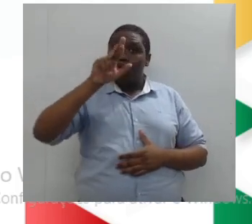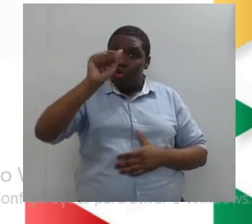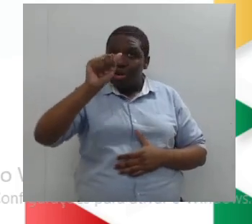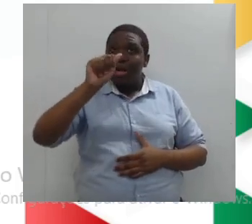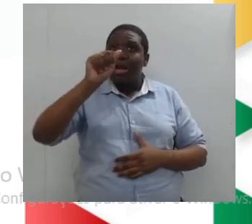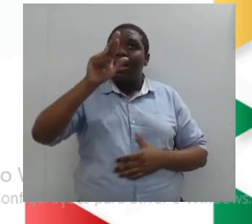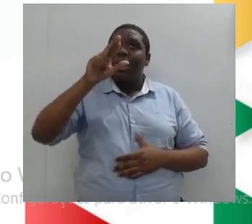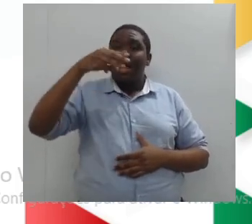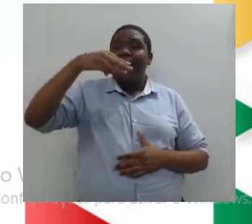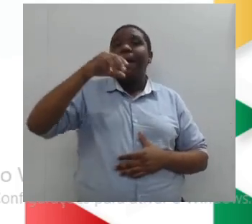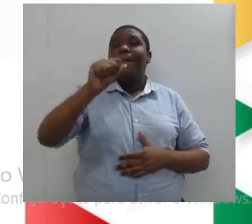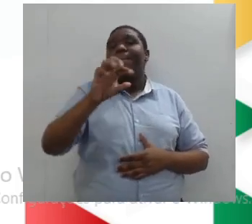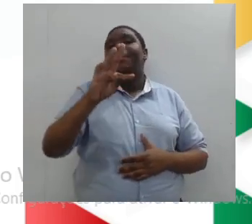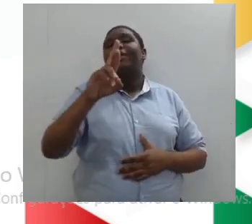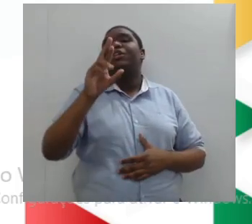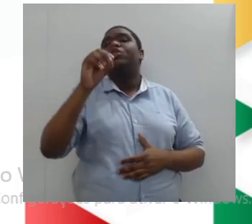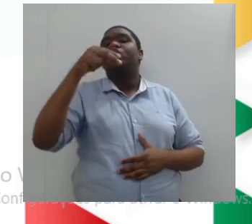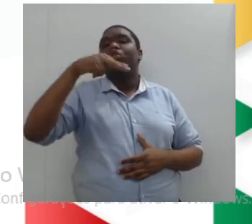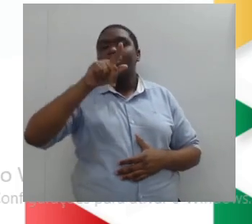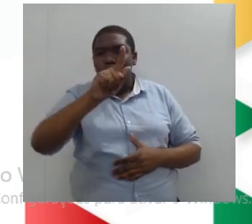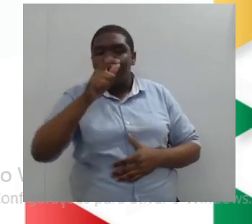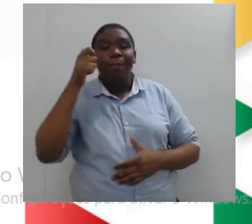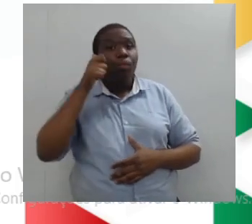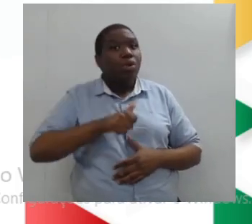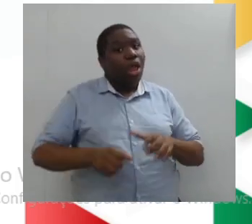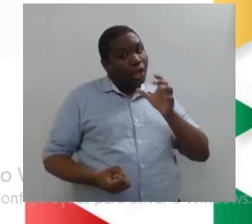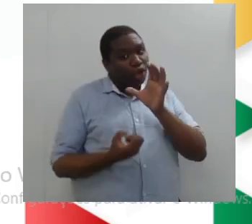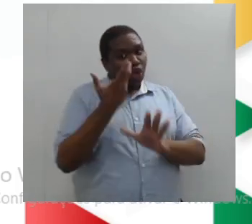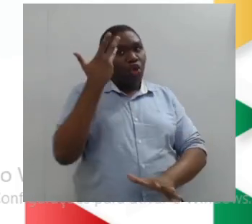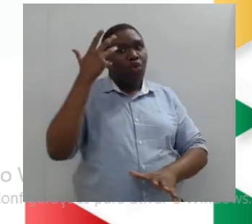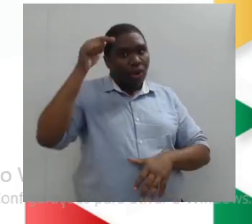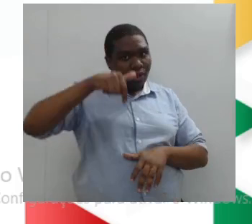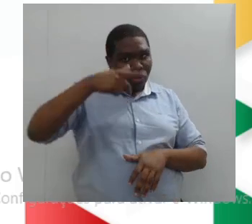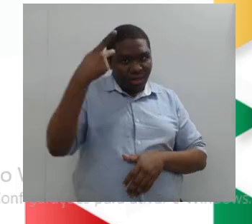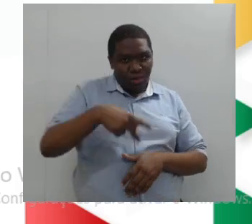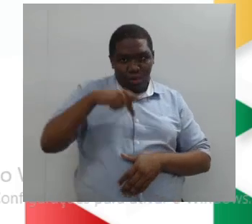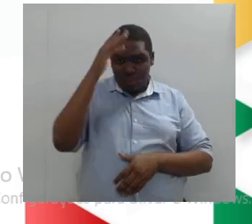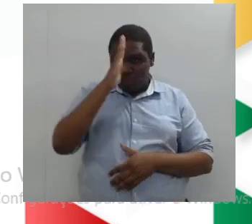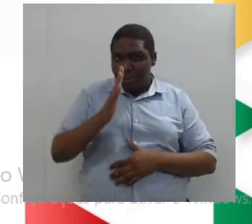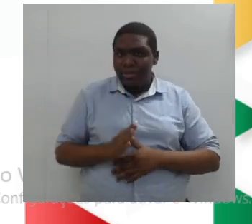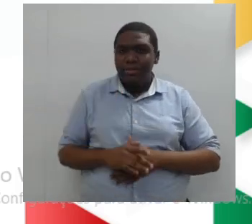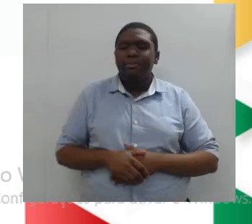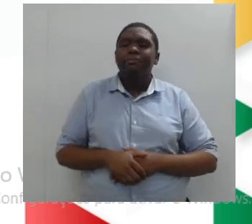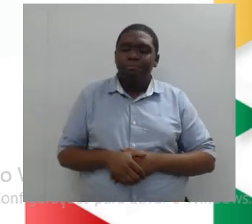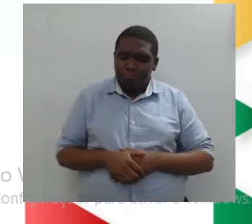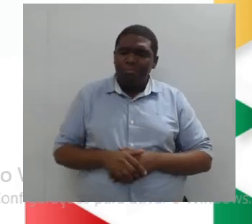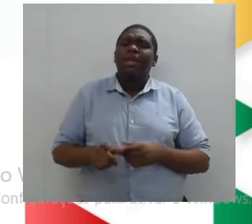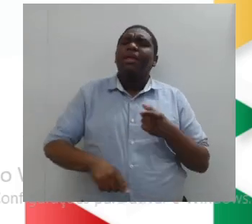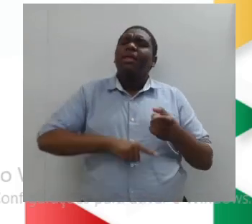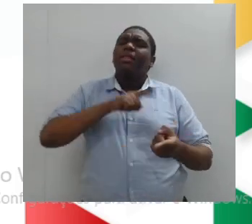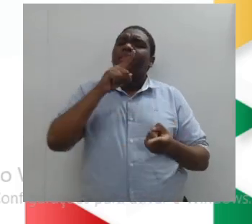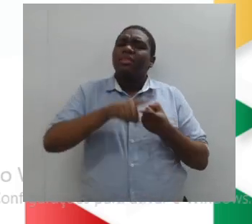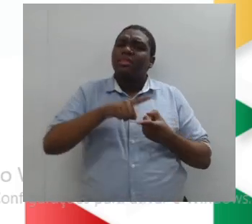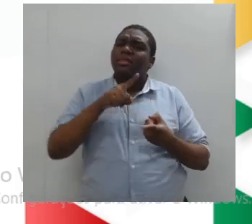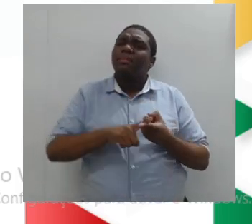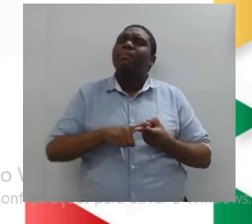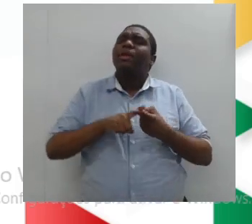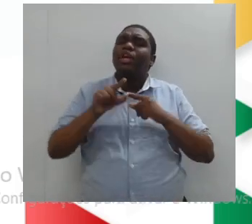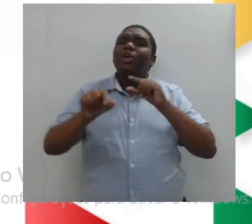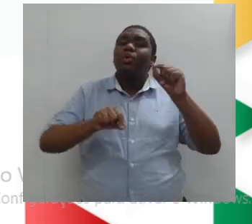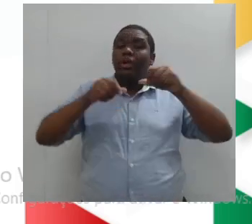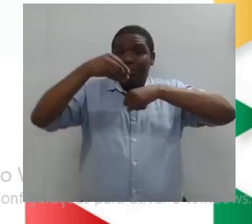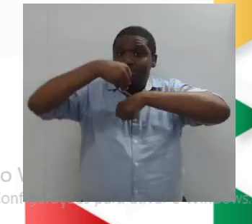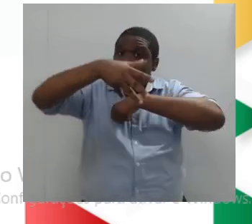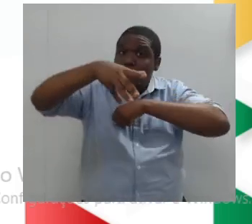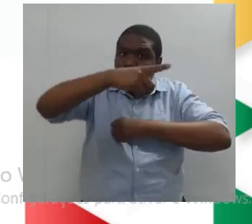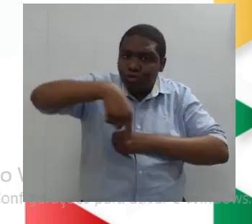pioneira da fé Bahá'í no Brasil. Outra questão que eu gostaria de despertar em vocês é: a origem da fé